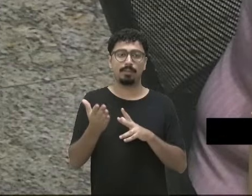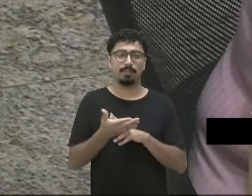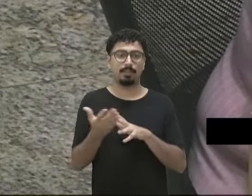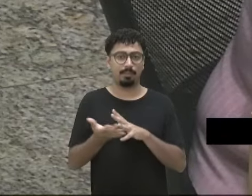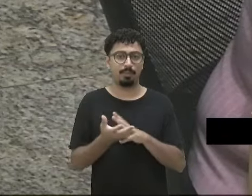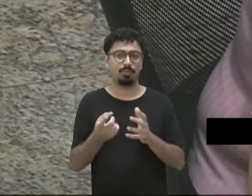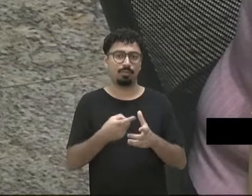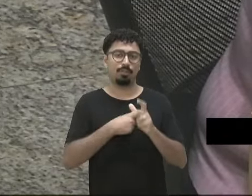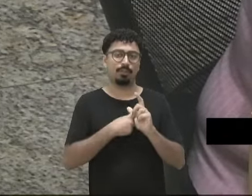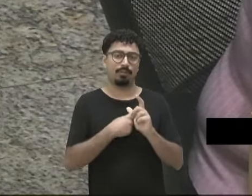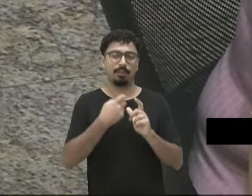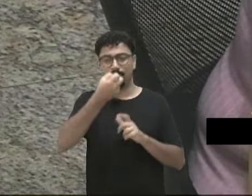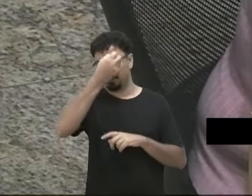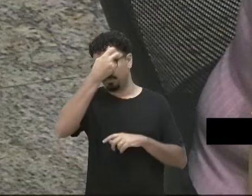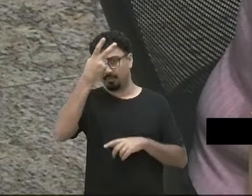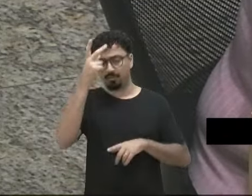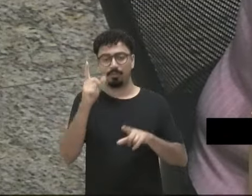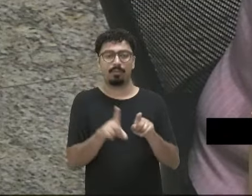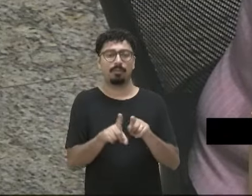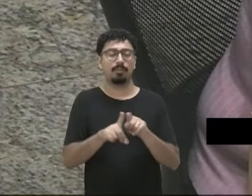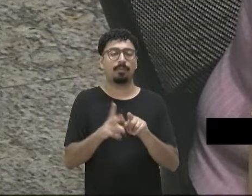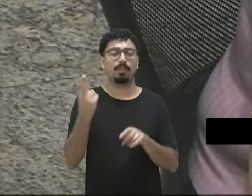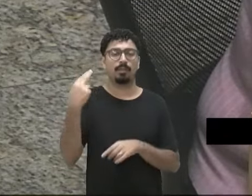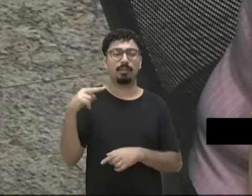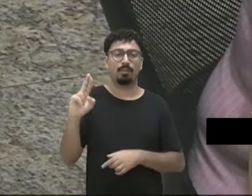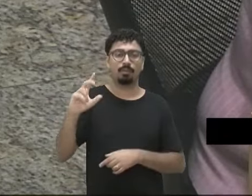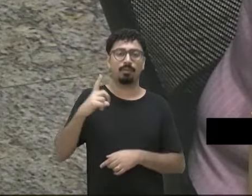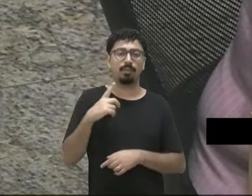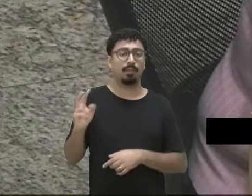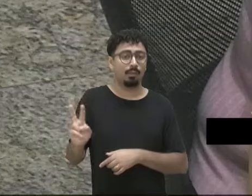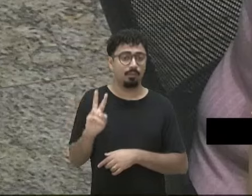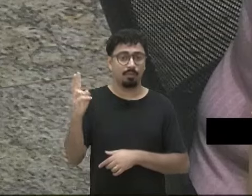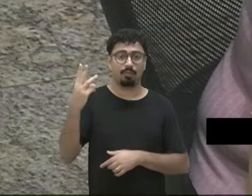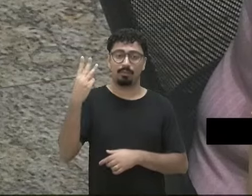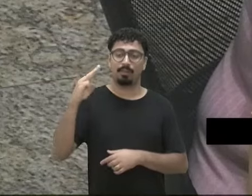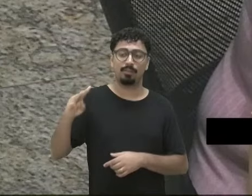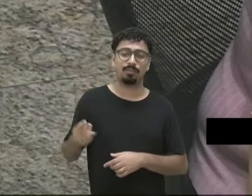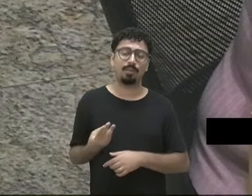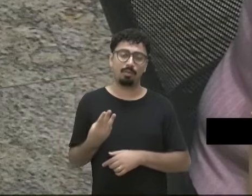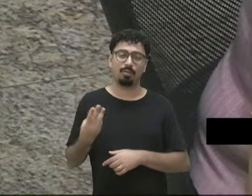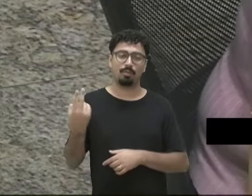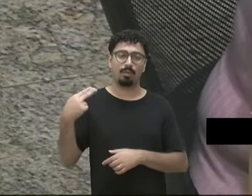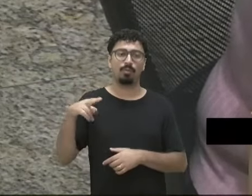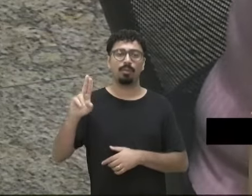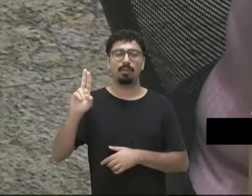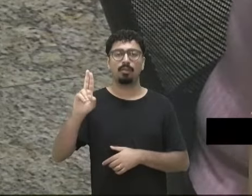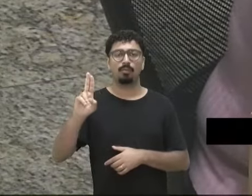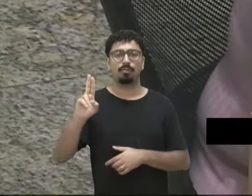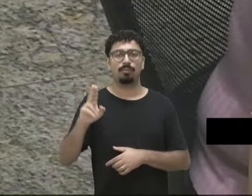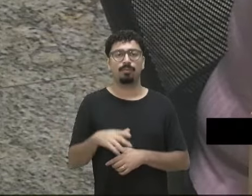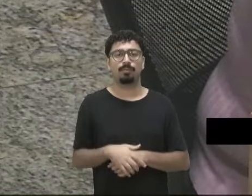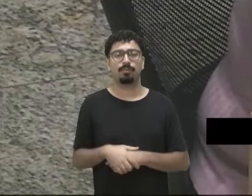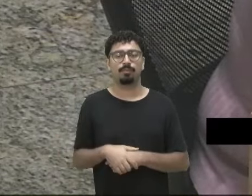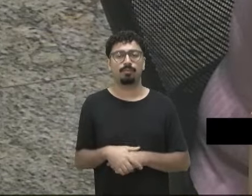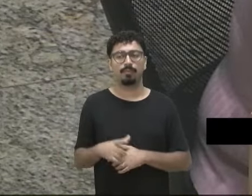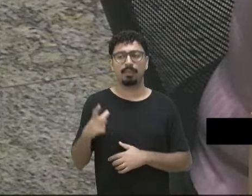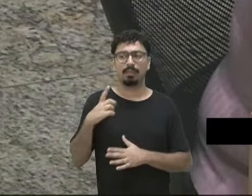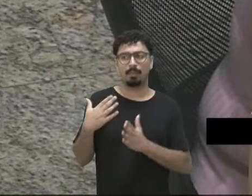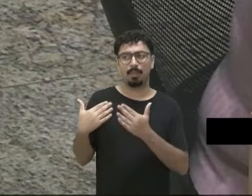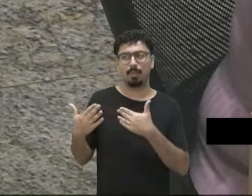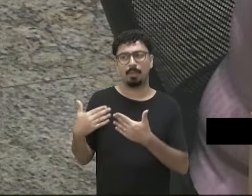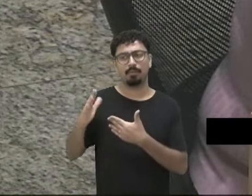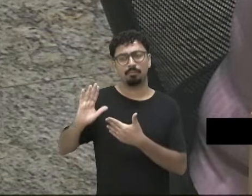como Unital, a gente tem lá um total de 3 milhões, né, da Unital. Será que existe alguma conversa para